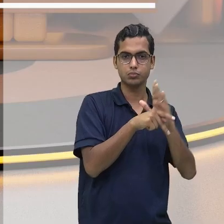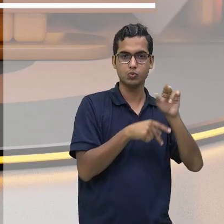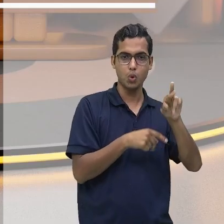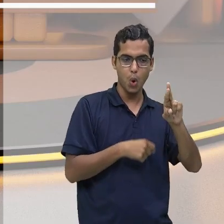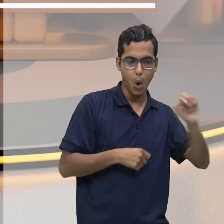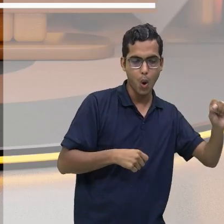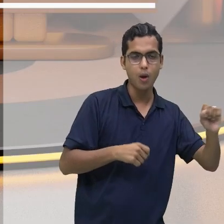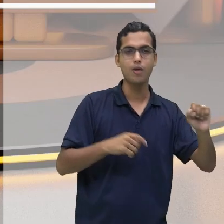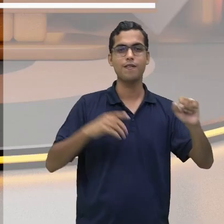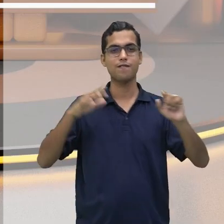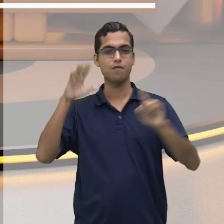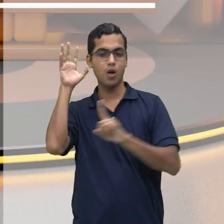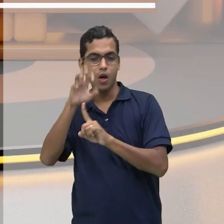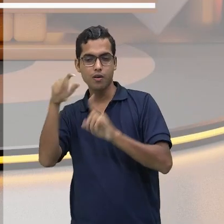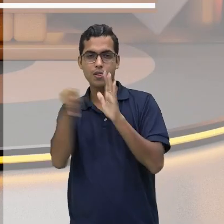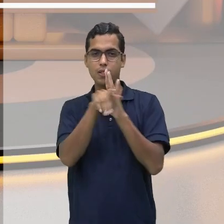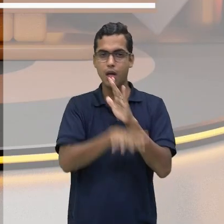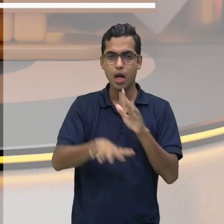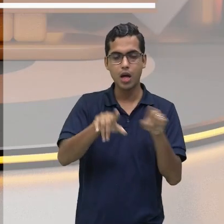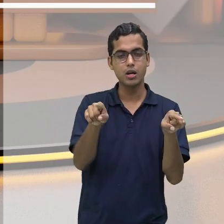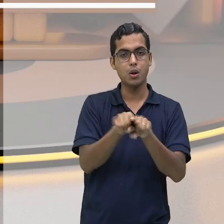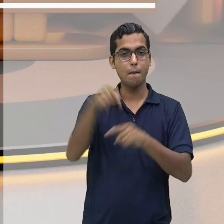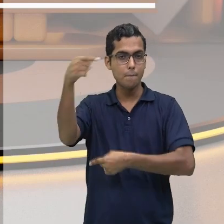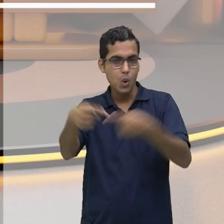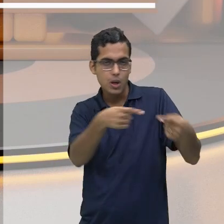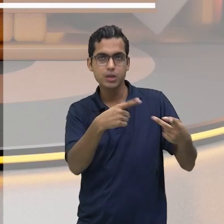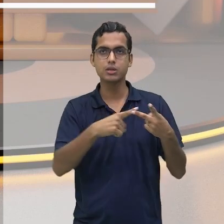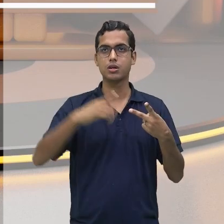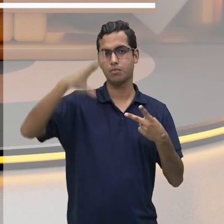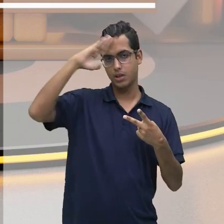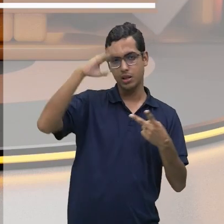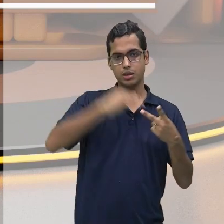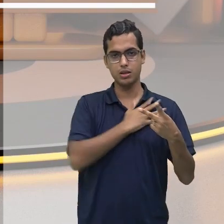parte econômica, na parte militar e também